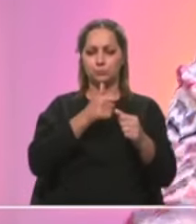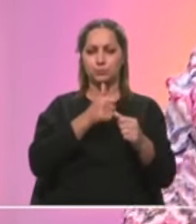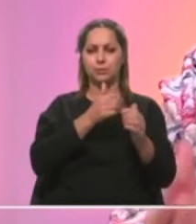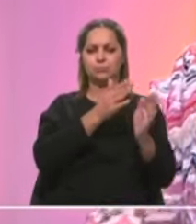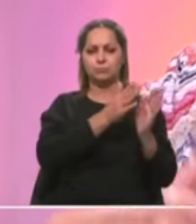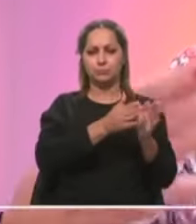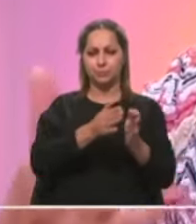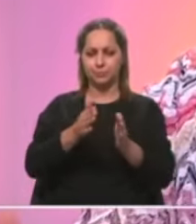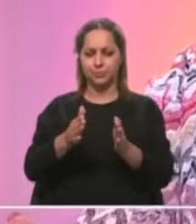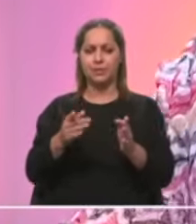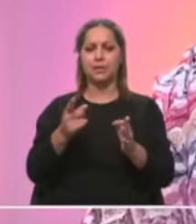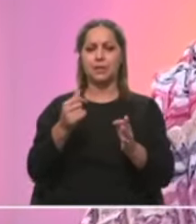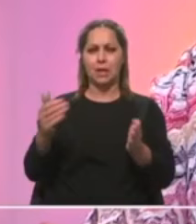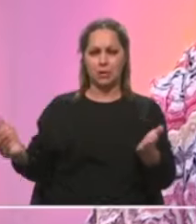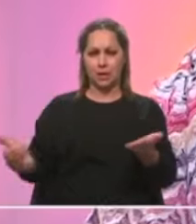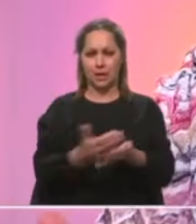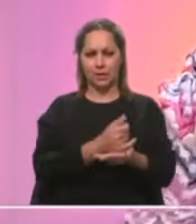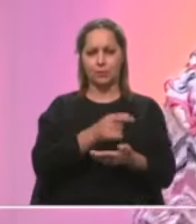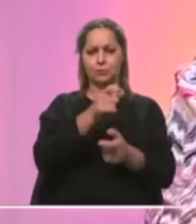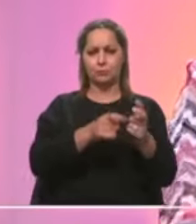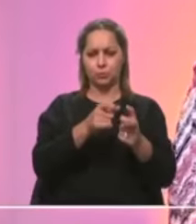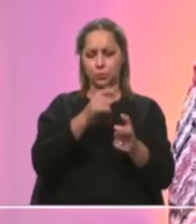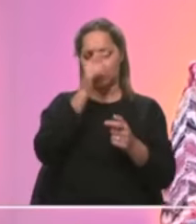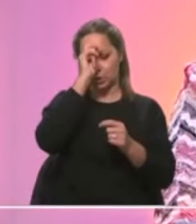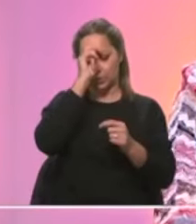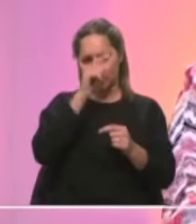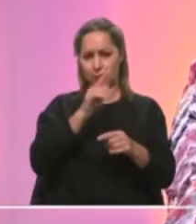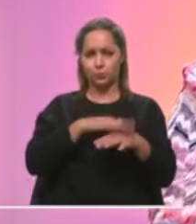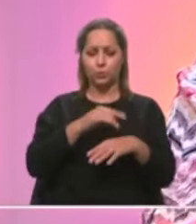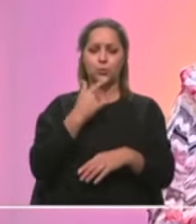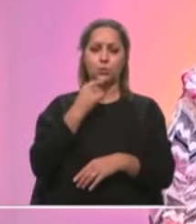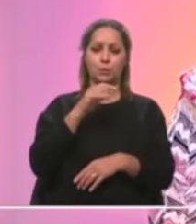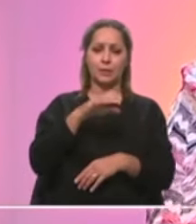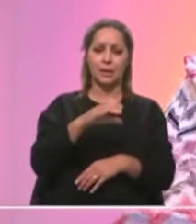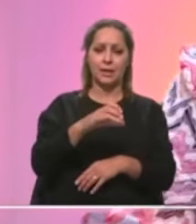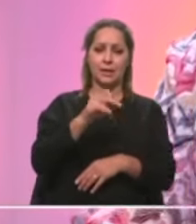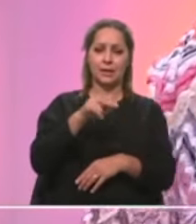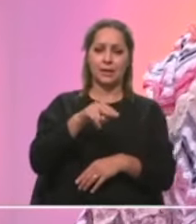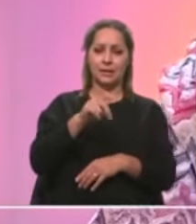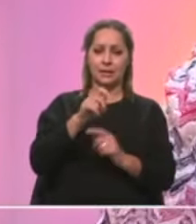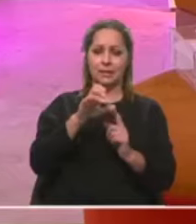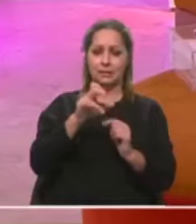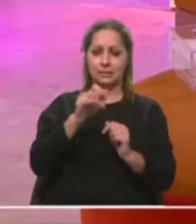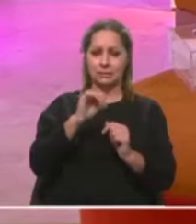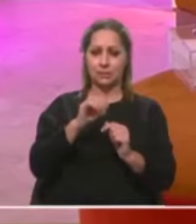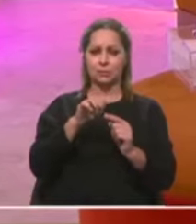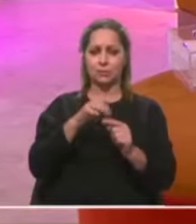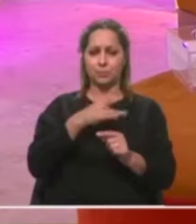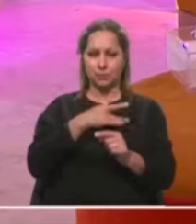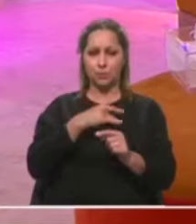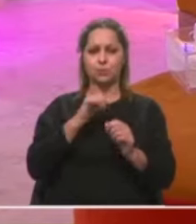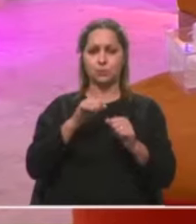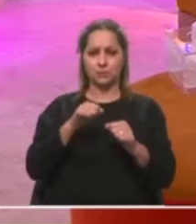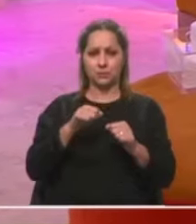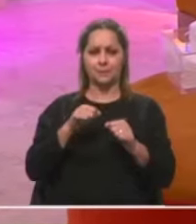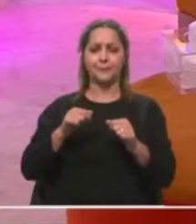a sua grande fortuna e era gente muito respeitada e daí a ver o nome Canessas. Apaixonou-se ou não? Apaixonei-me.